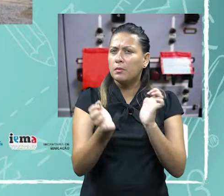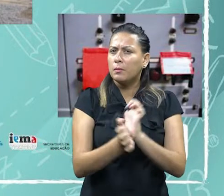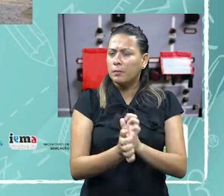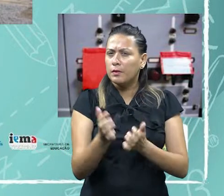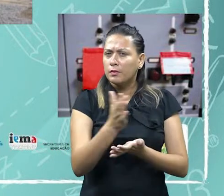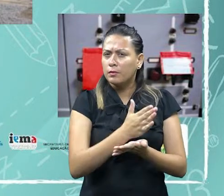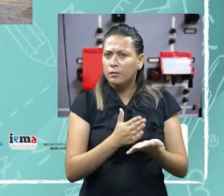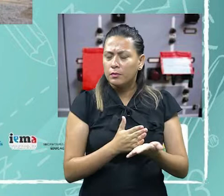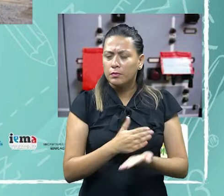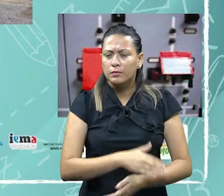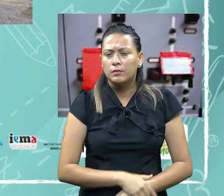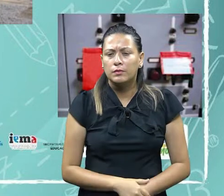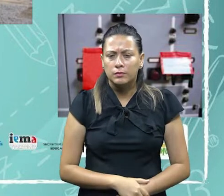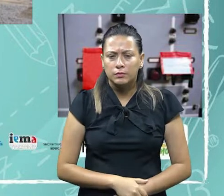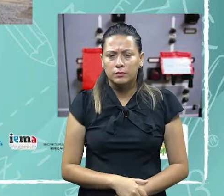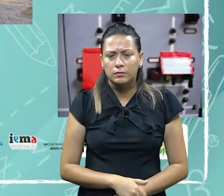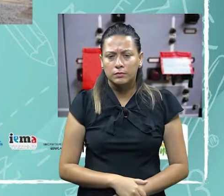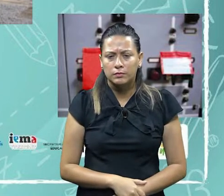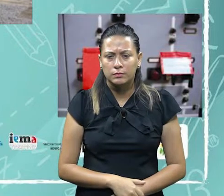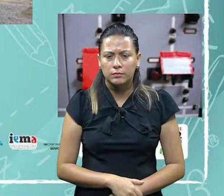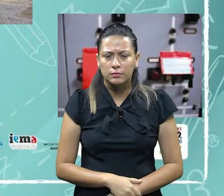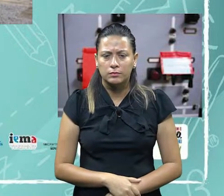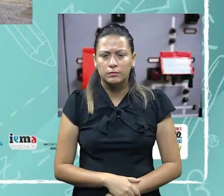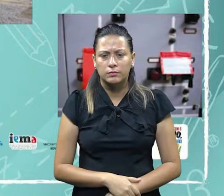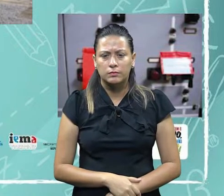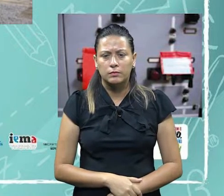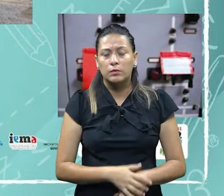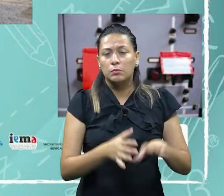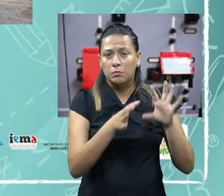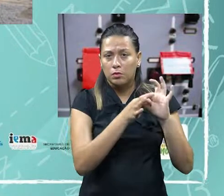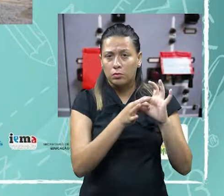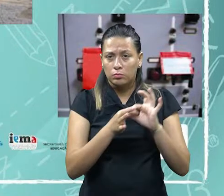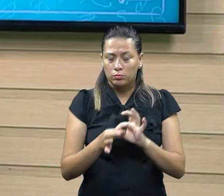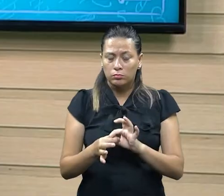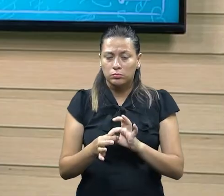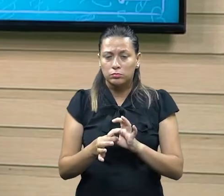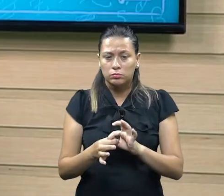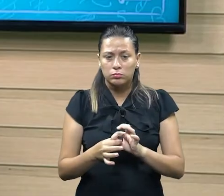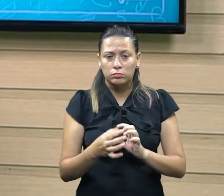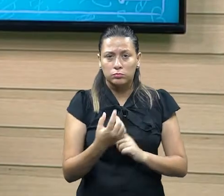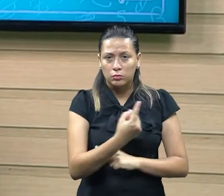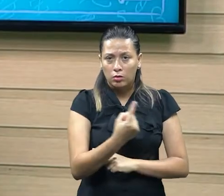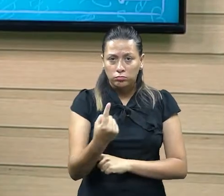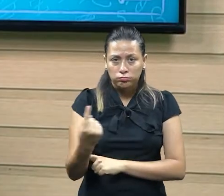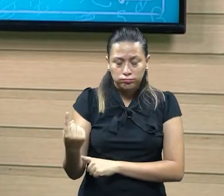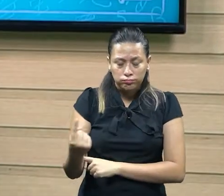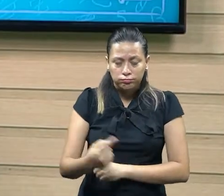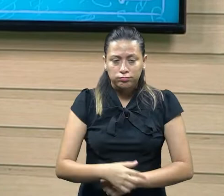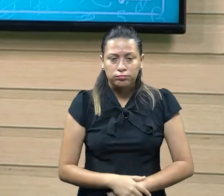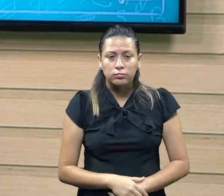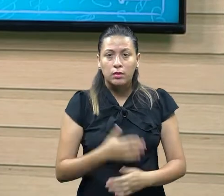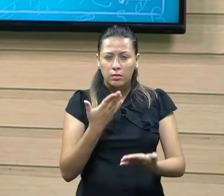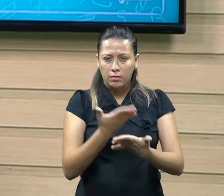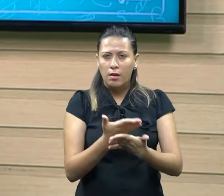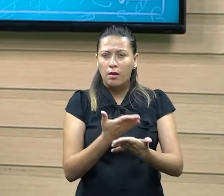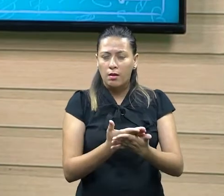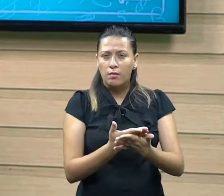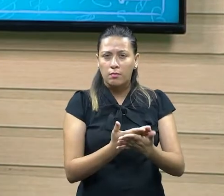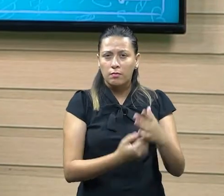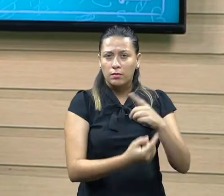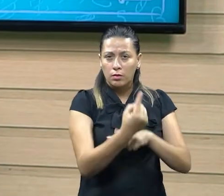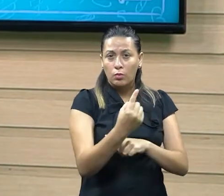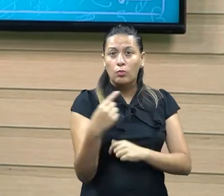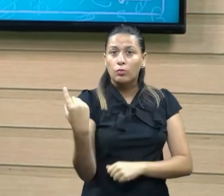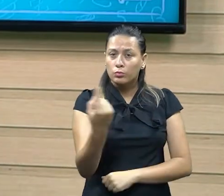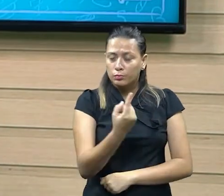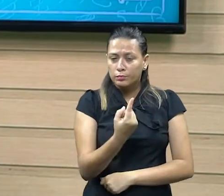equipamentos para cada uma das situações. Na nossa primeira aula, nós vimos um pouco